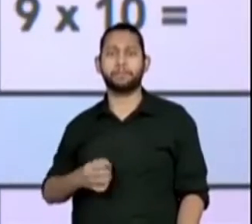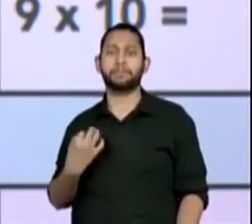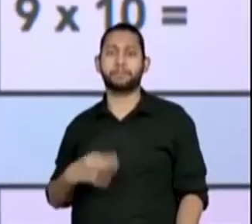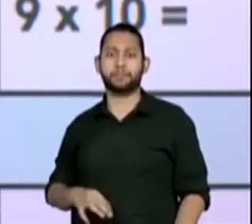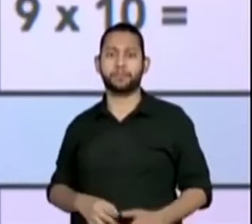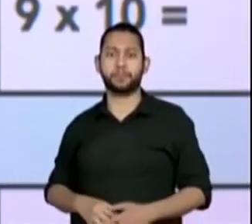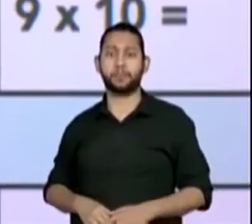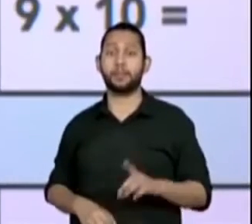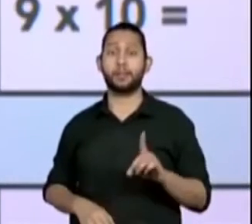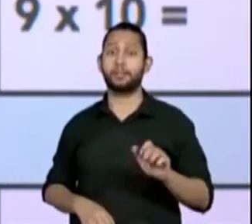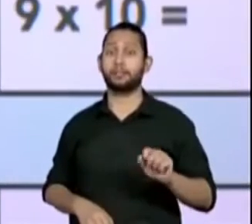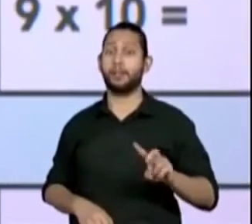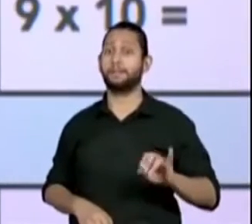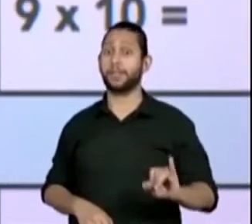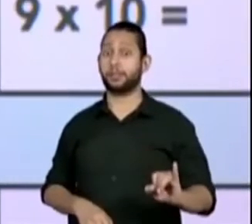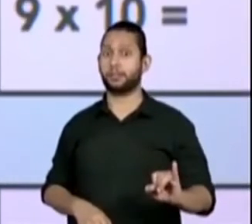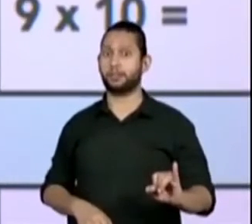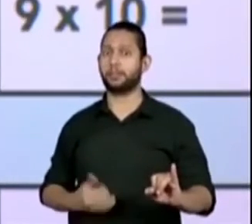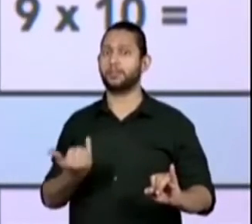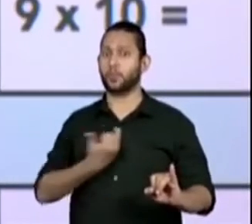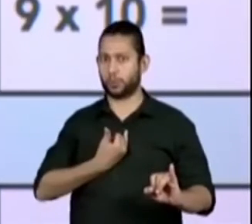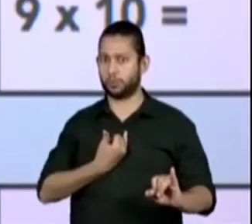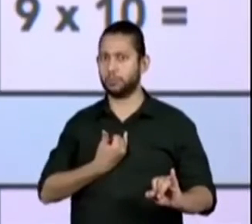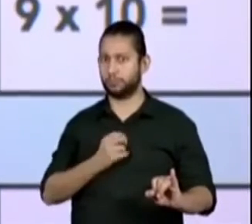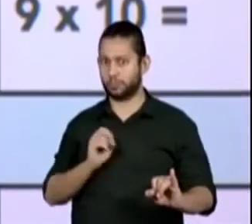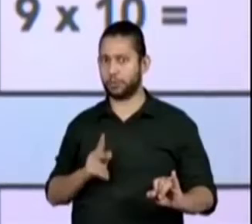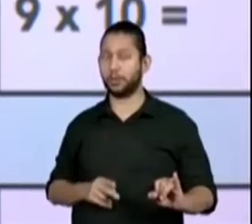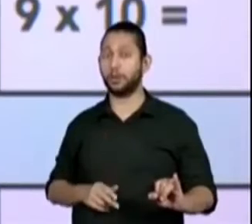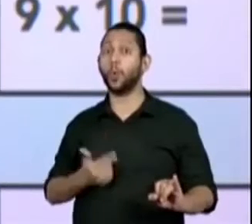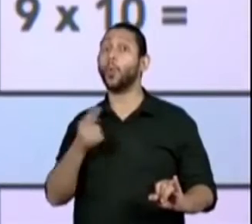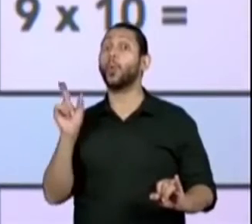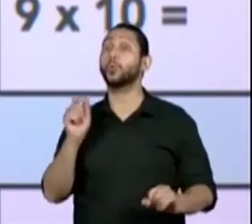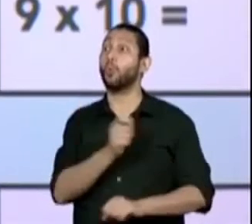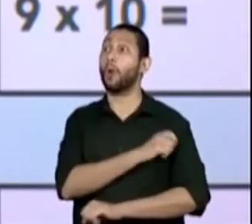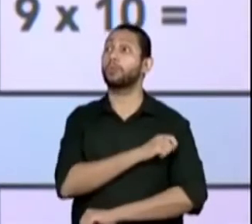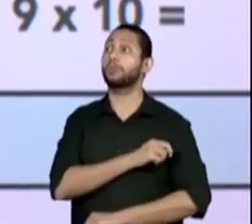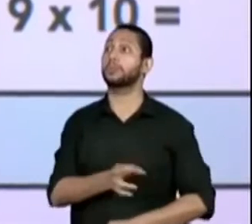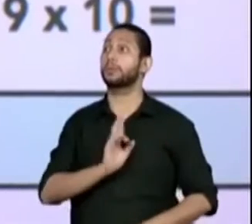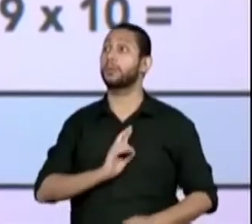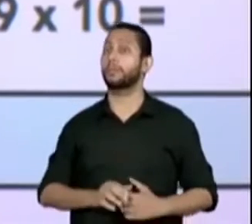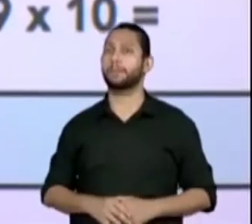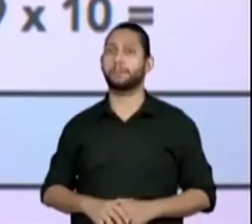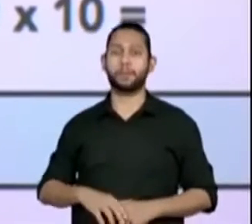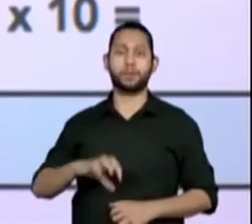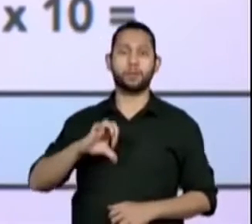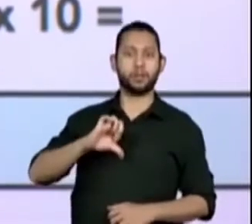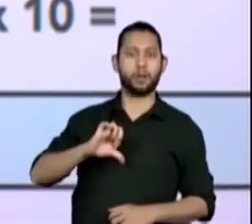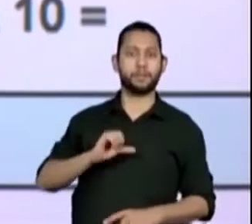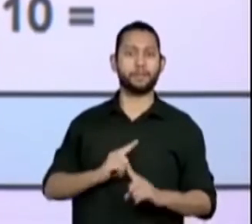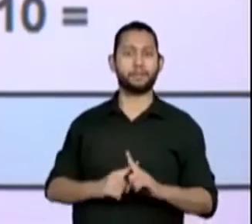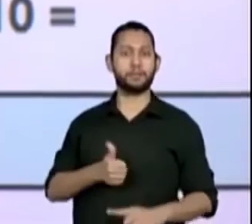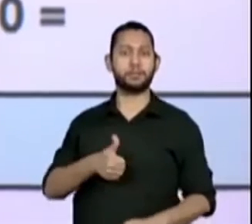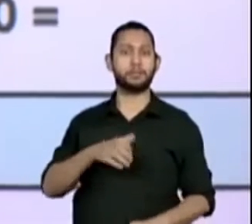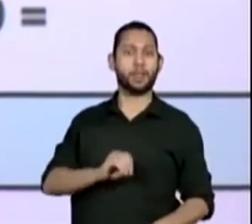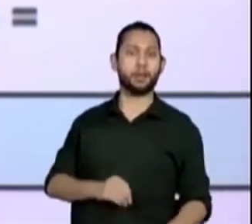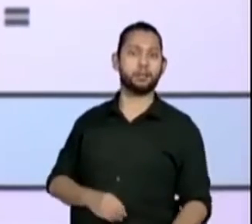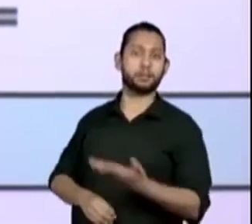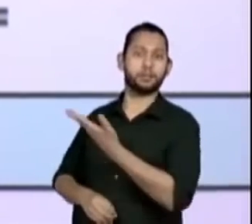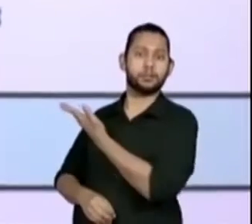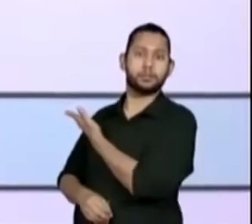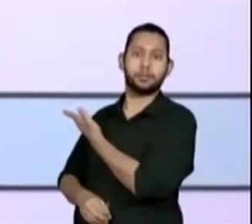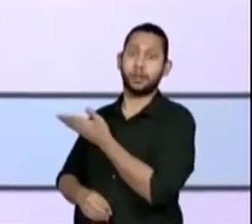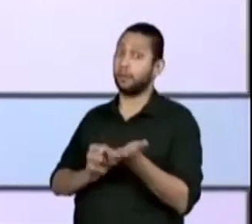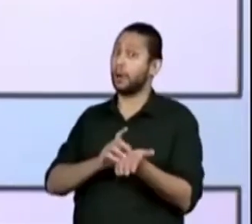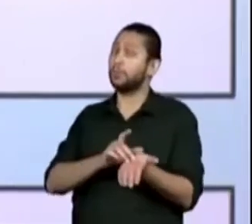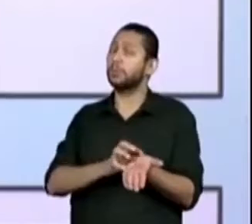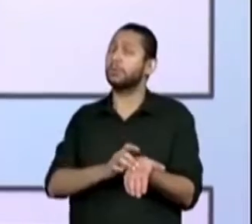primeiro nome de aluno que aparecer aí, você já vai me falando. Tá bom. Pode ser? Próximo, 9 vezes 10. Sem